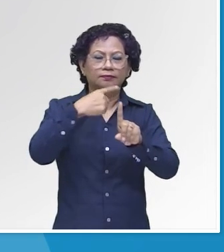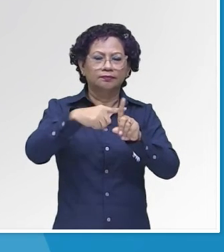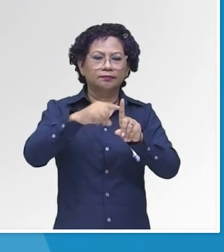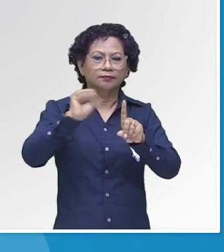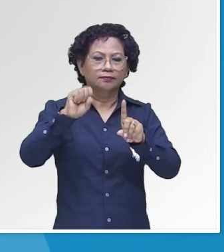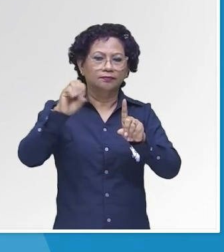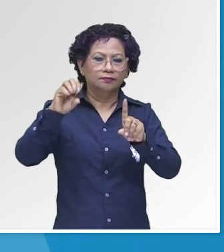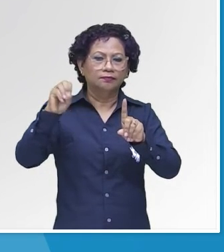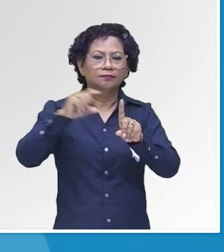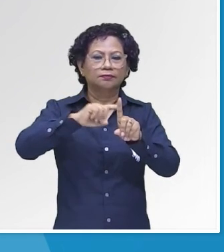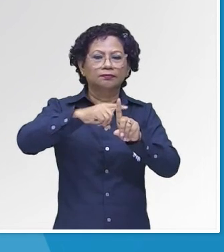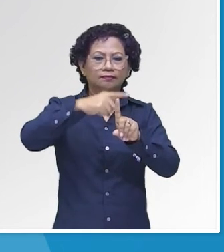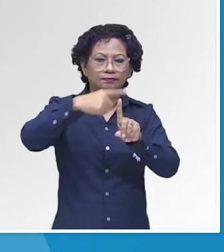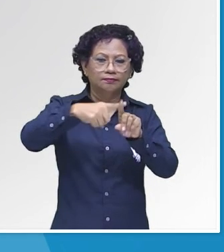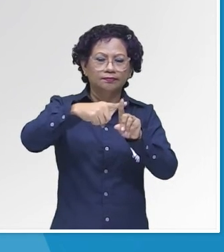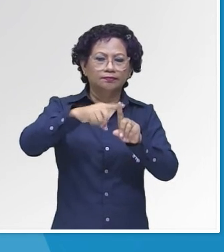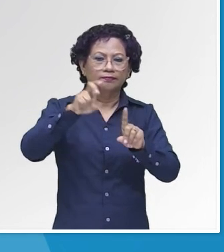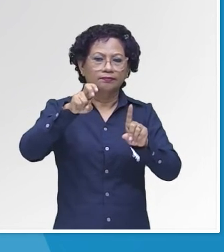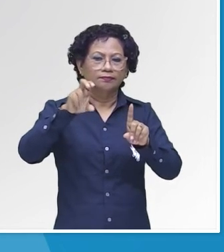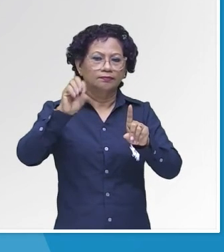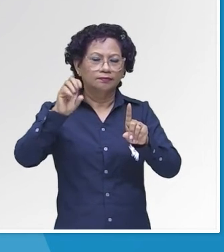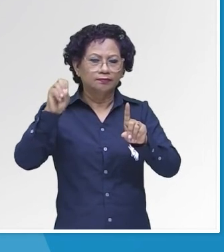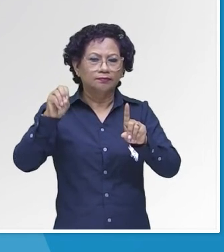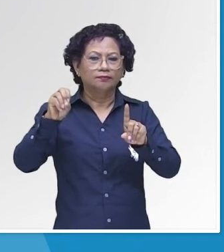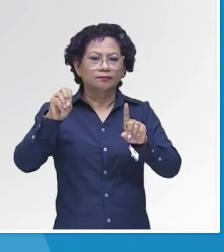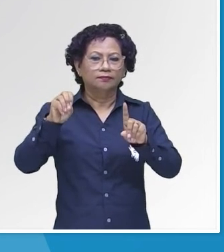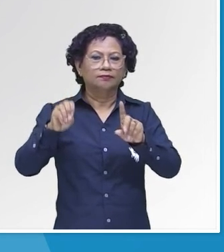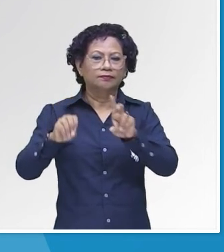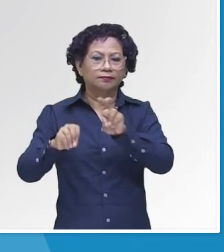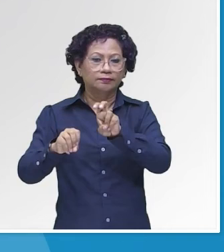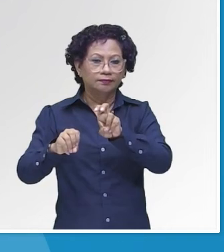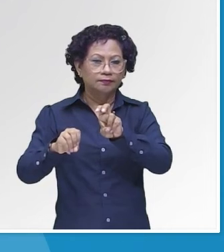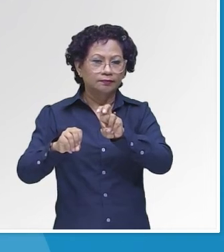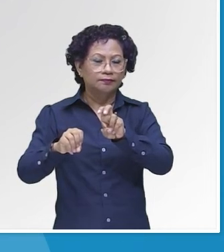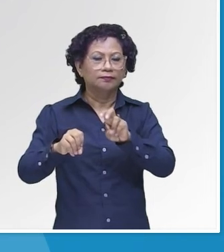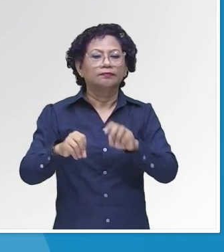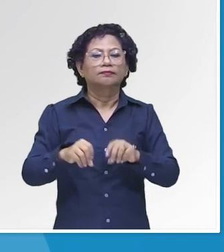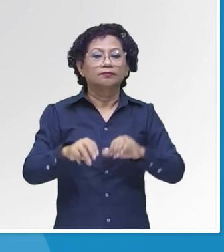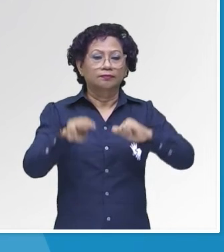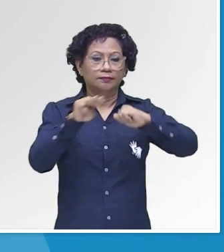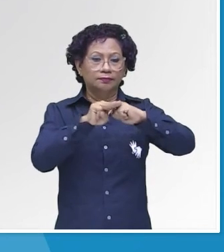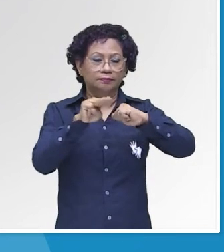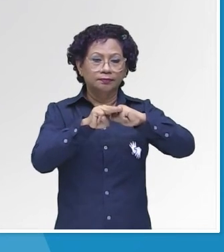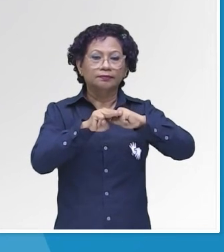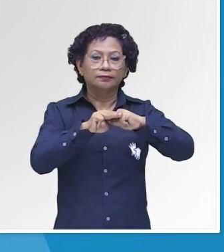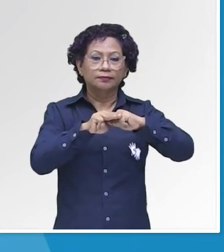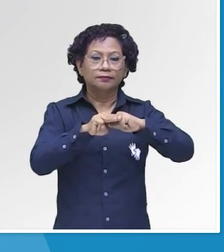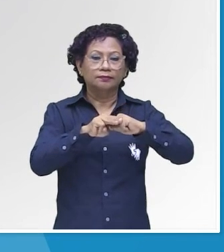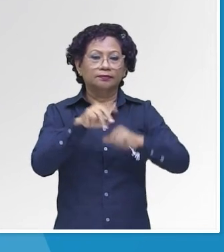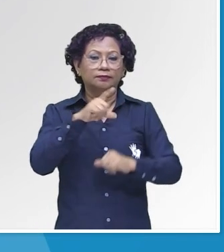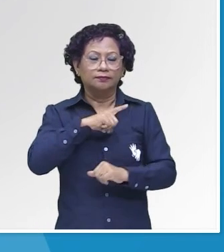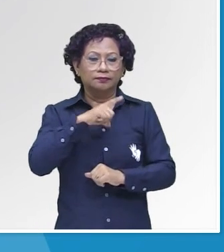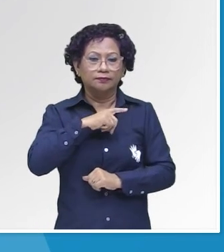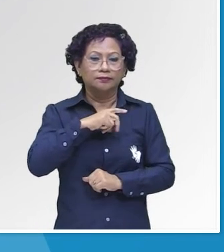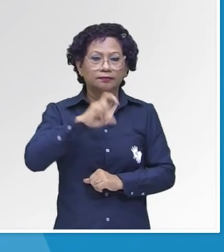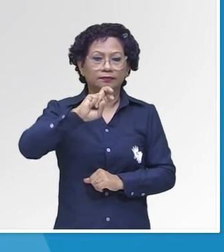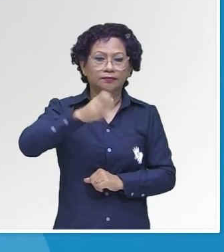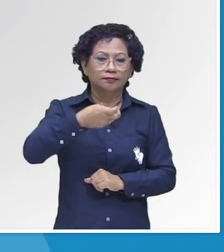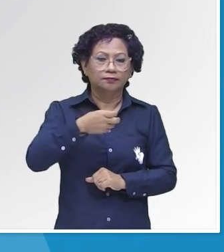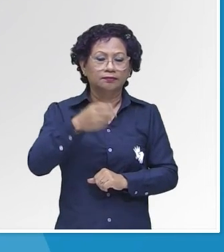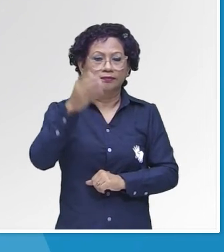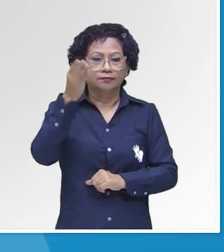nós vamos ter aqui que 5.000 vai ser dividido por 5, logicamente, vamos ter aqui o valor de 1.000,